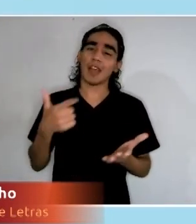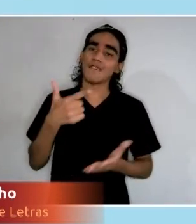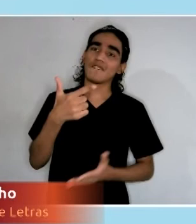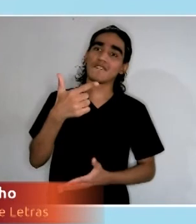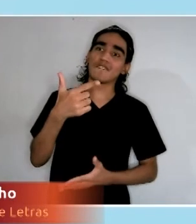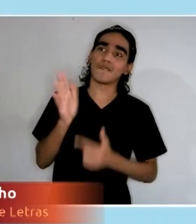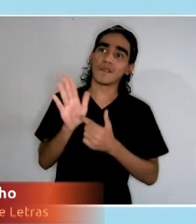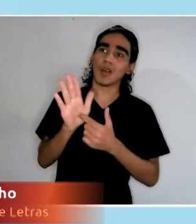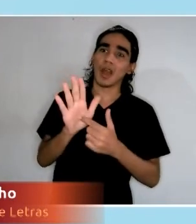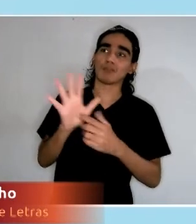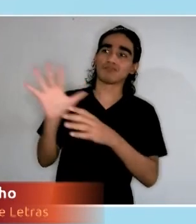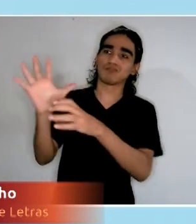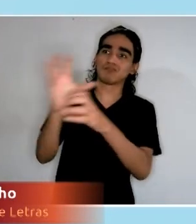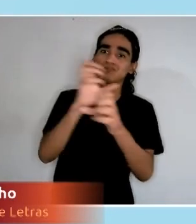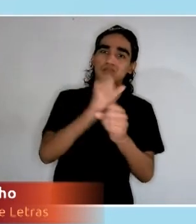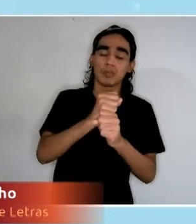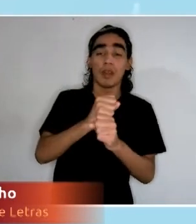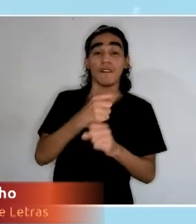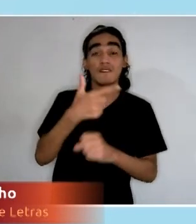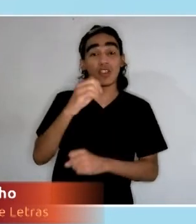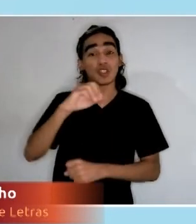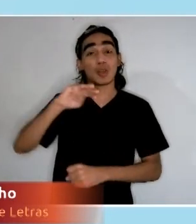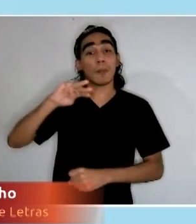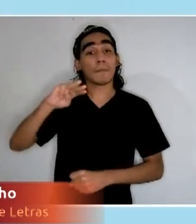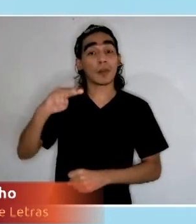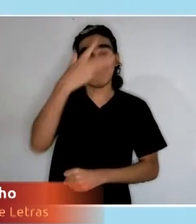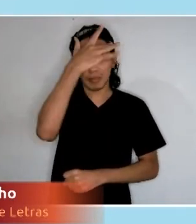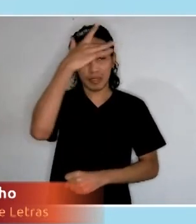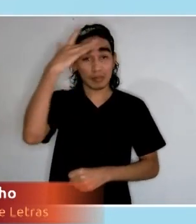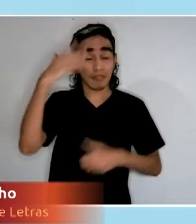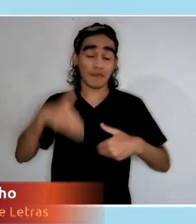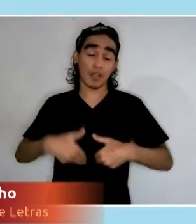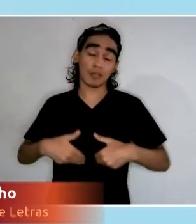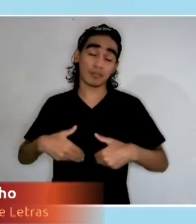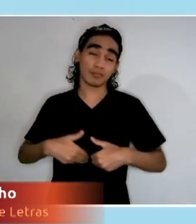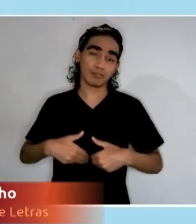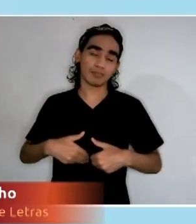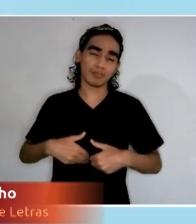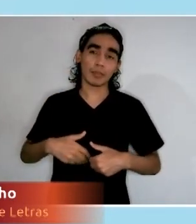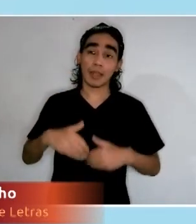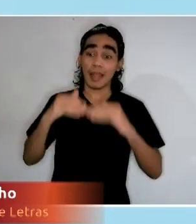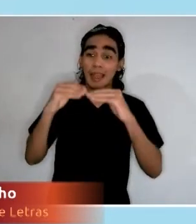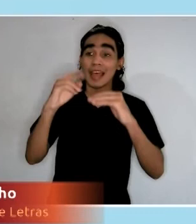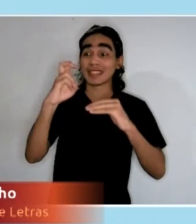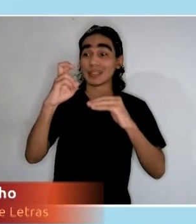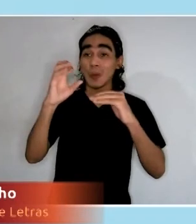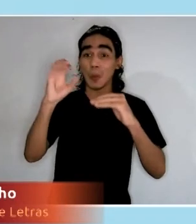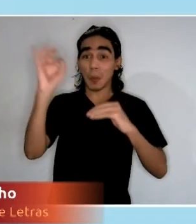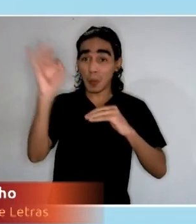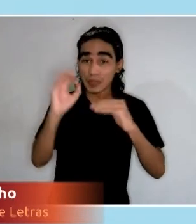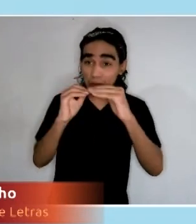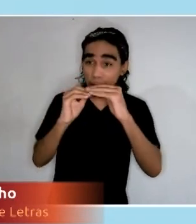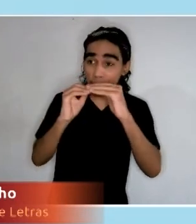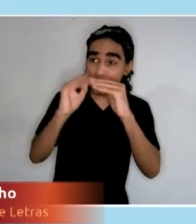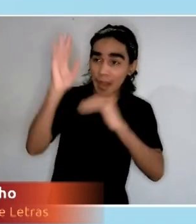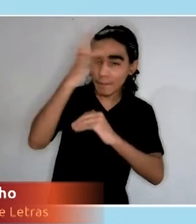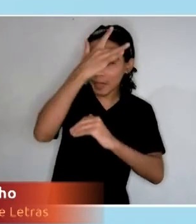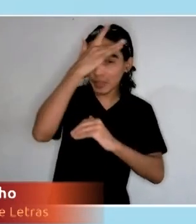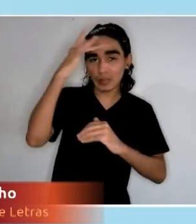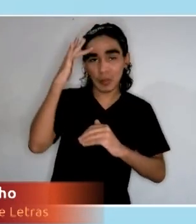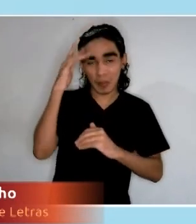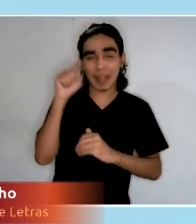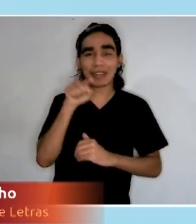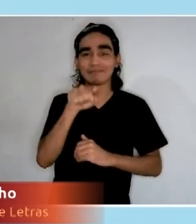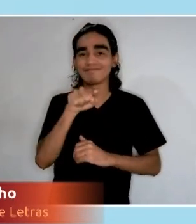de pessoas nessa situação. Então, é óbvio, hoje nós já temos mais de 5% da população nessa situação. Então,